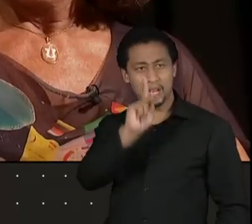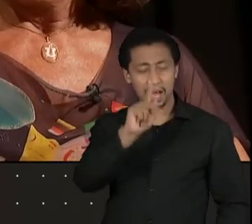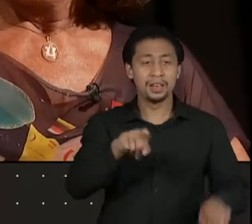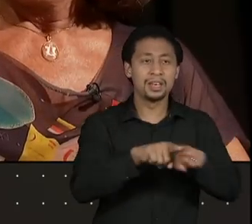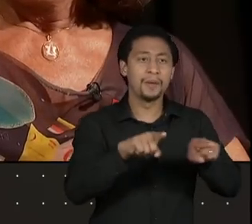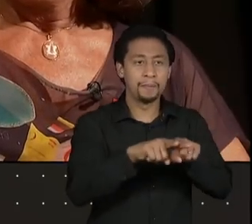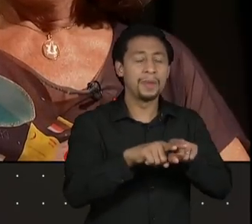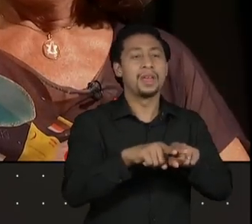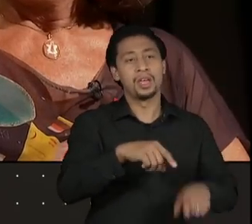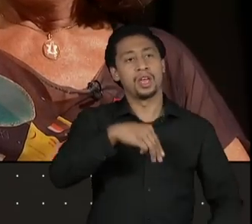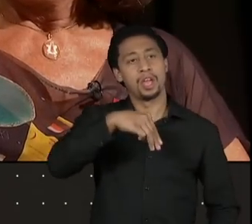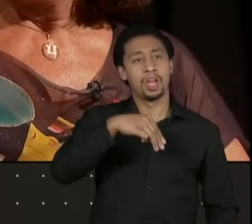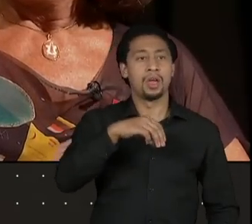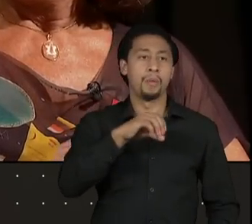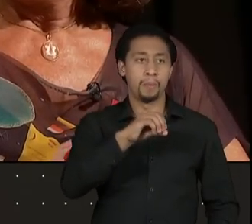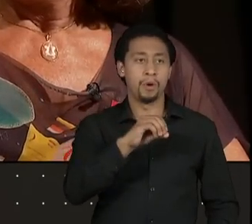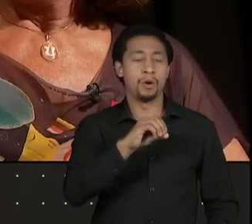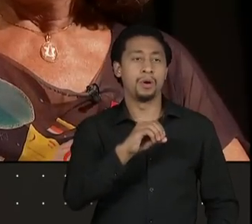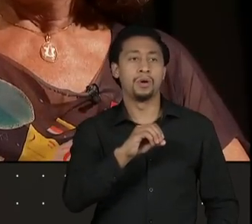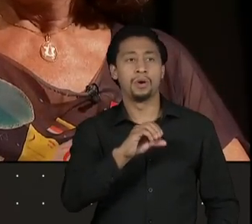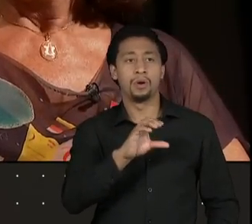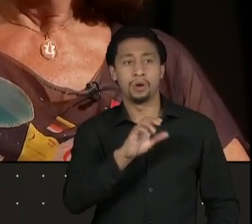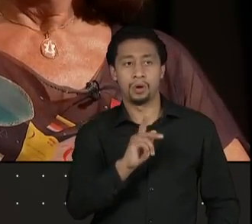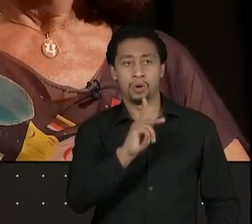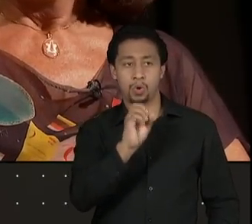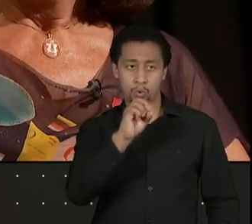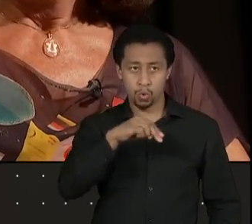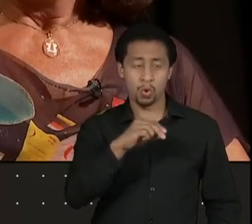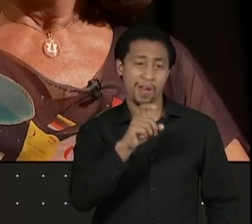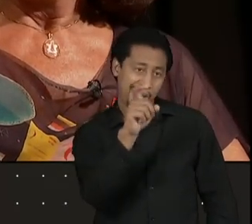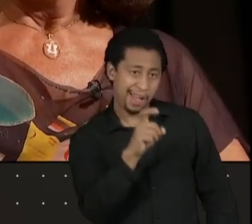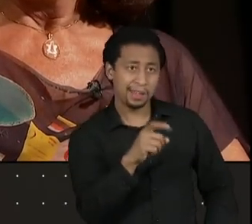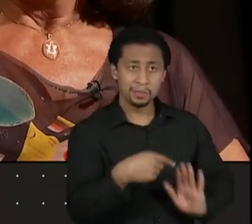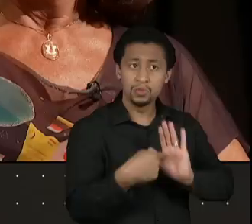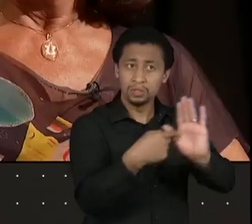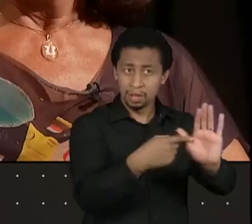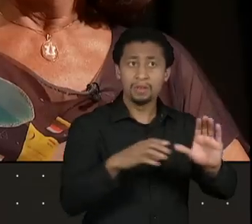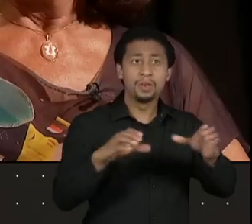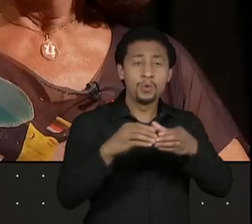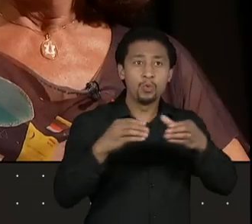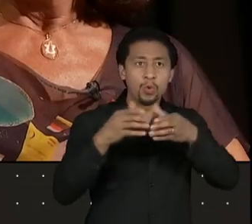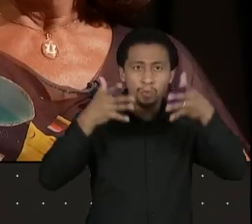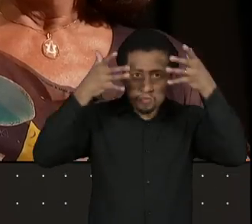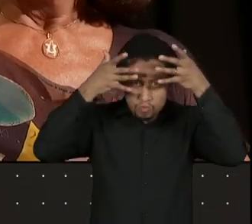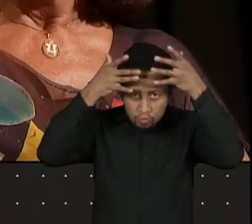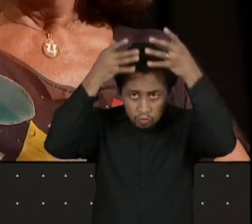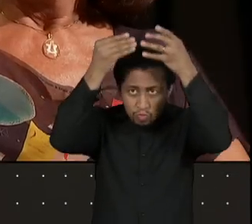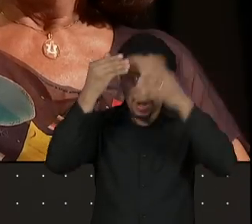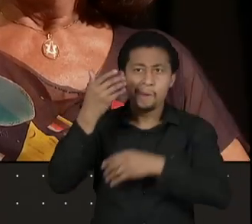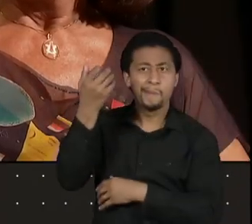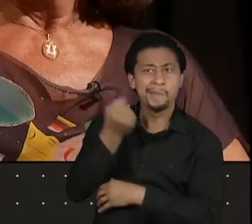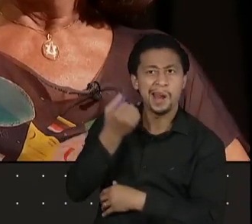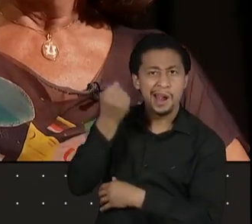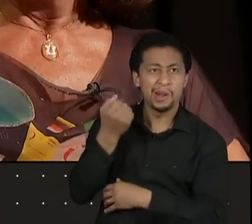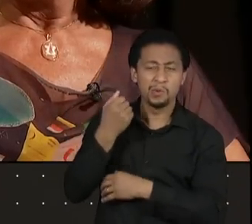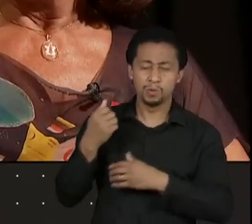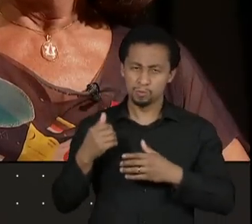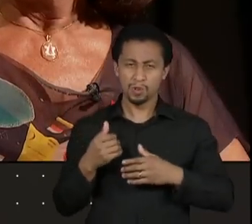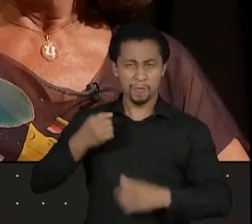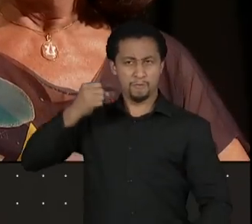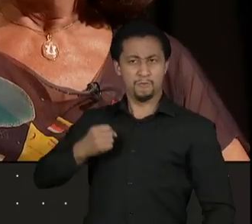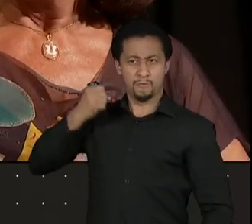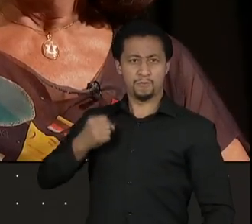X, o preconceito, o Ku Klux Klan, né? E vem um texto daquele que cai como uma luva para o